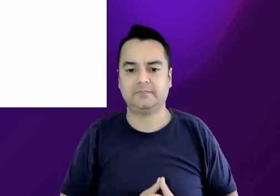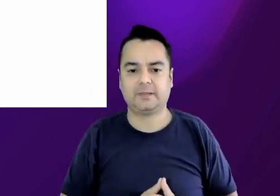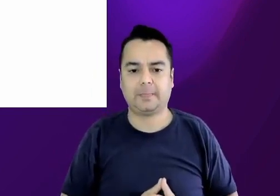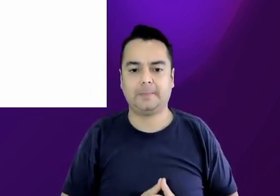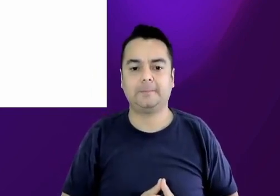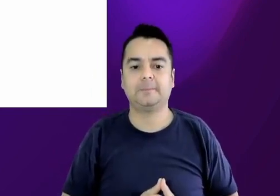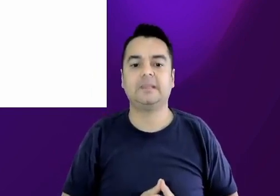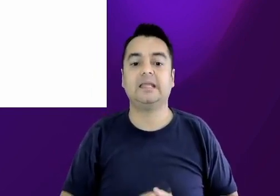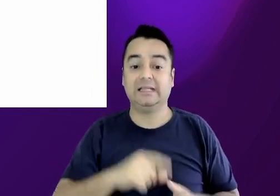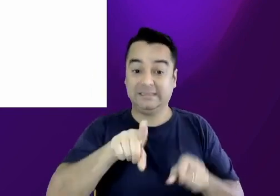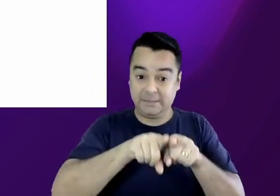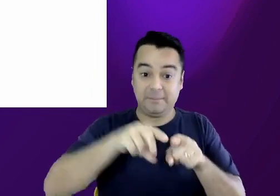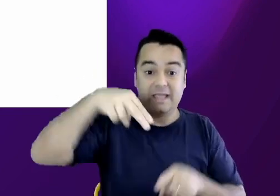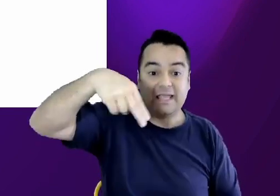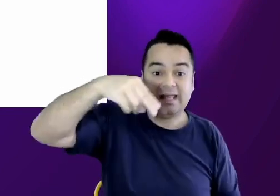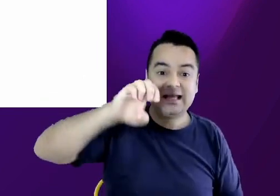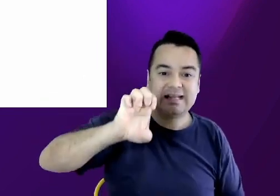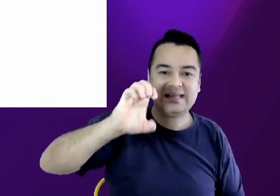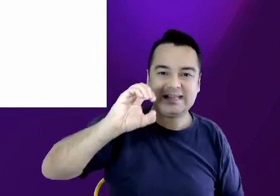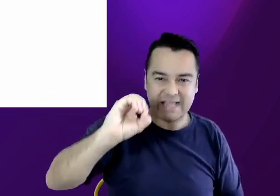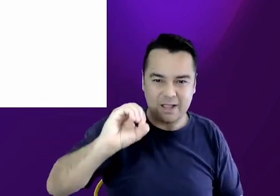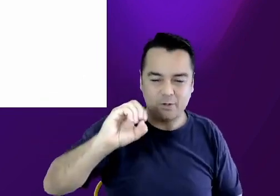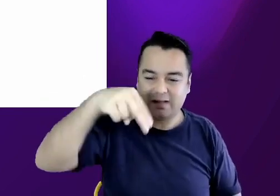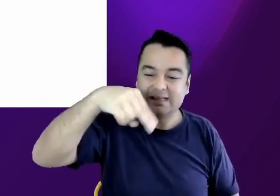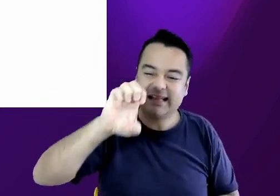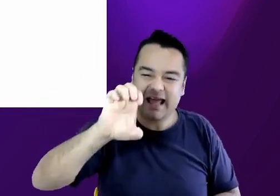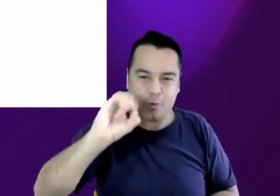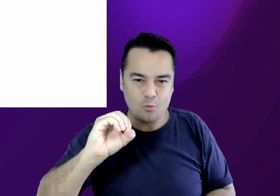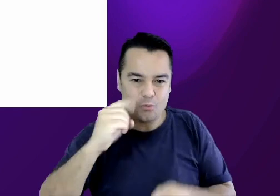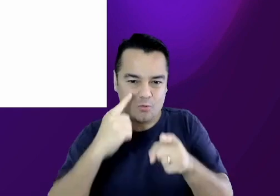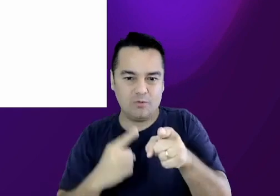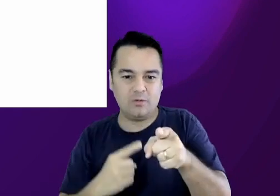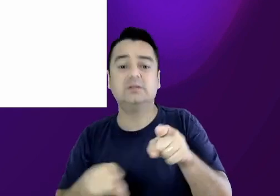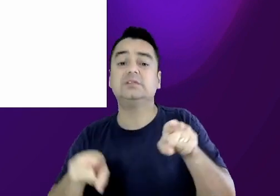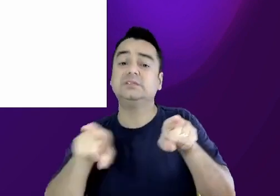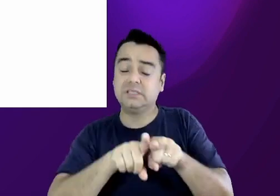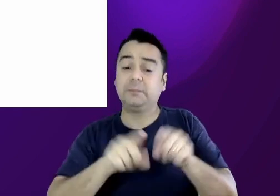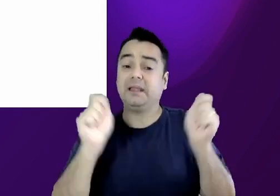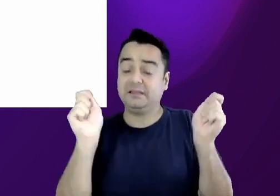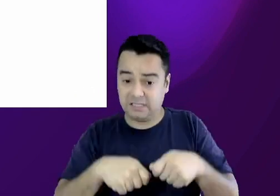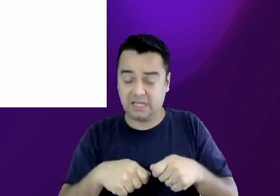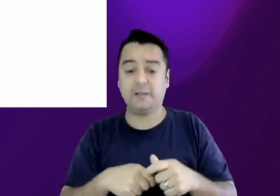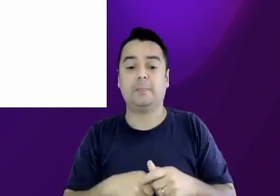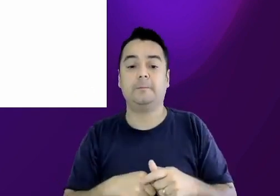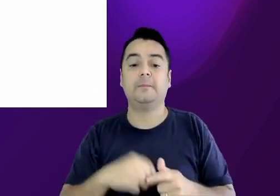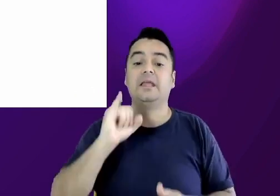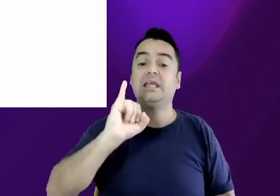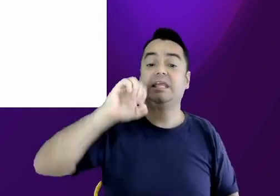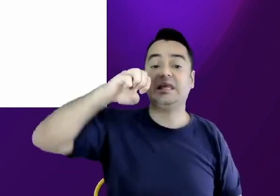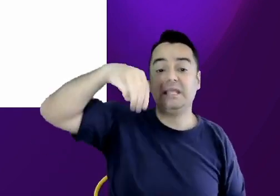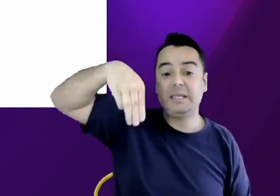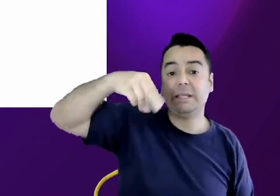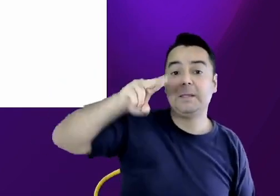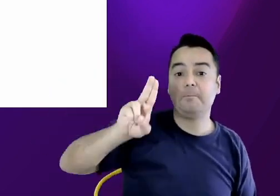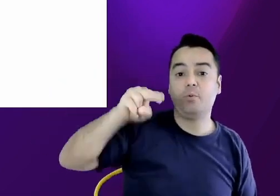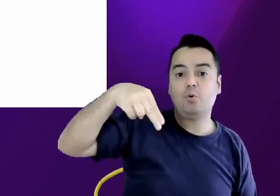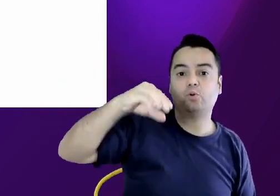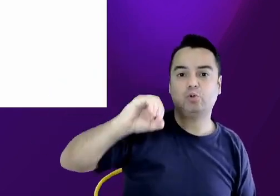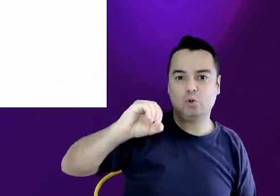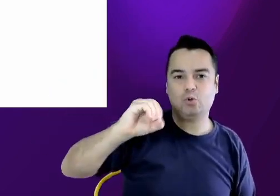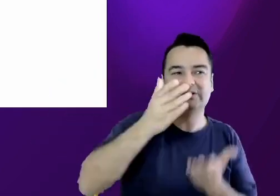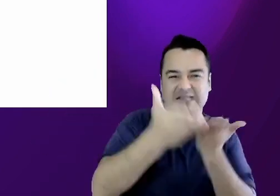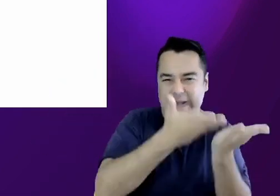mas ainda não sendo uma rotina. A possibilidade de imunoterapia, e hoje em dia, para